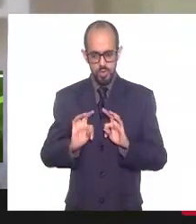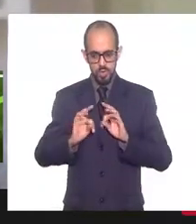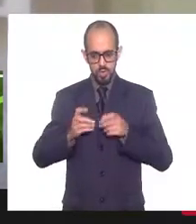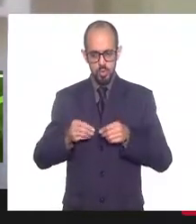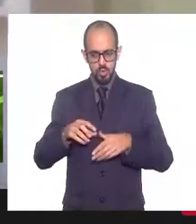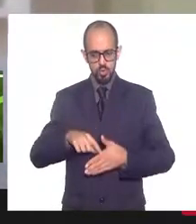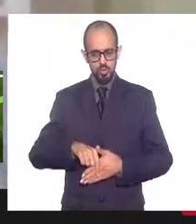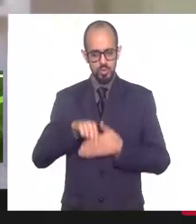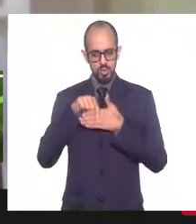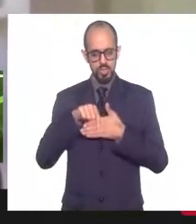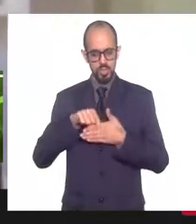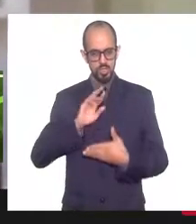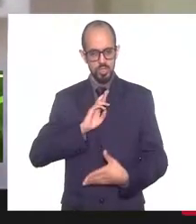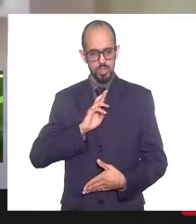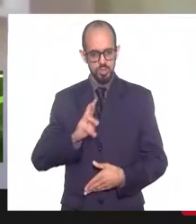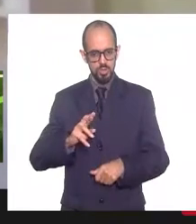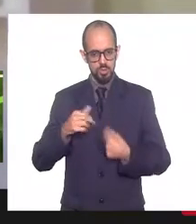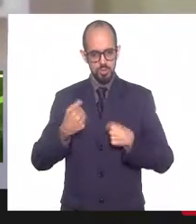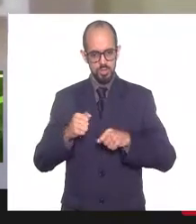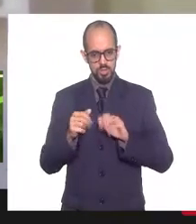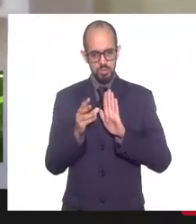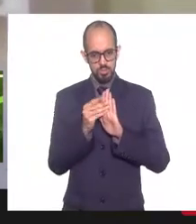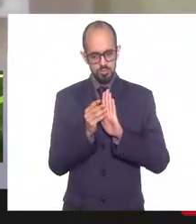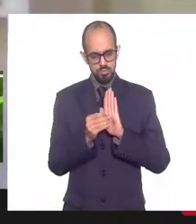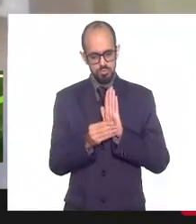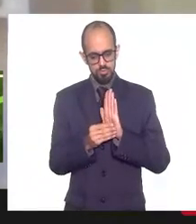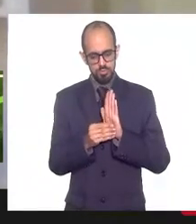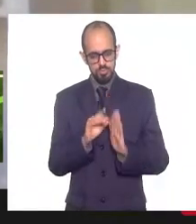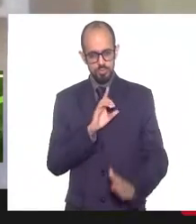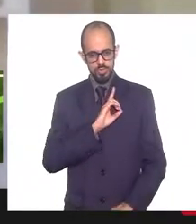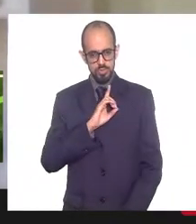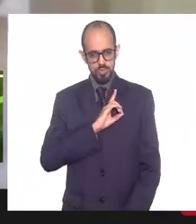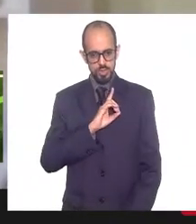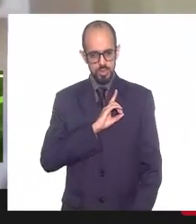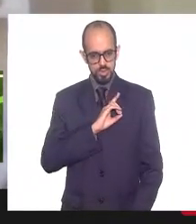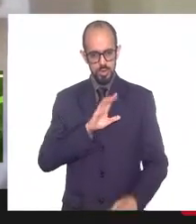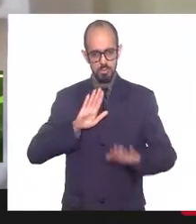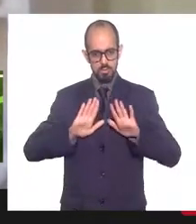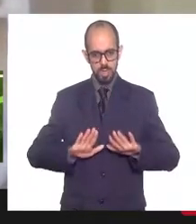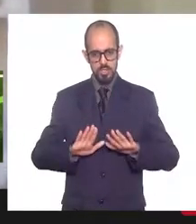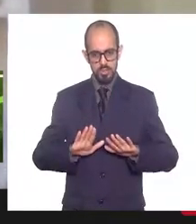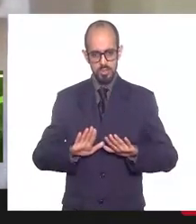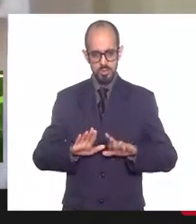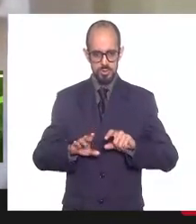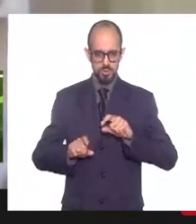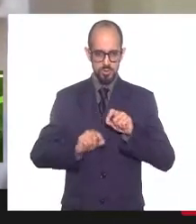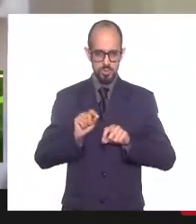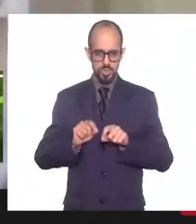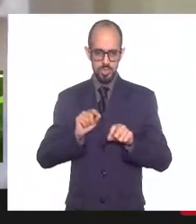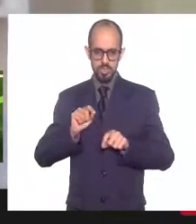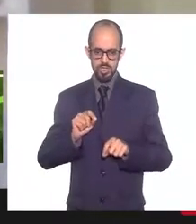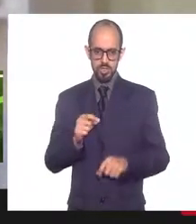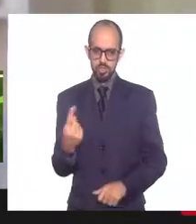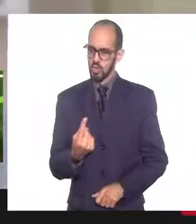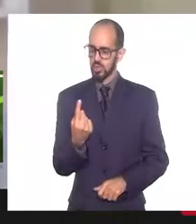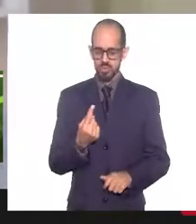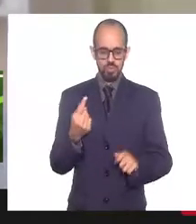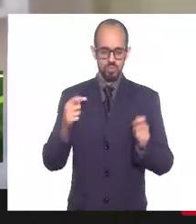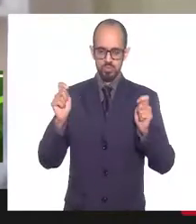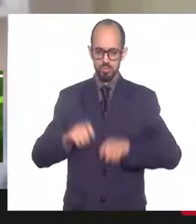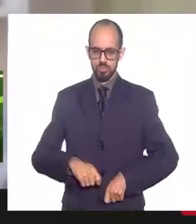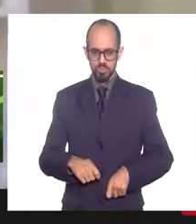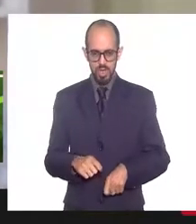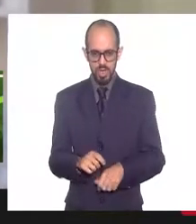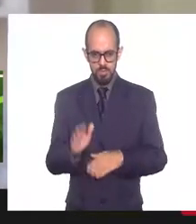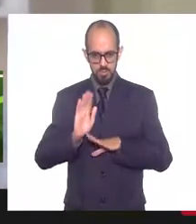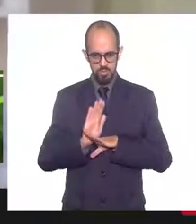sacerdotes que precisam fazer os registros na delegacia. Mas sozinhos não é possível. Com